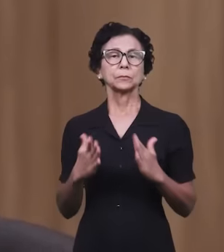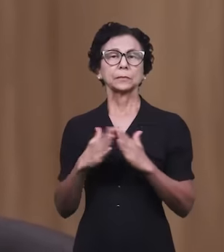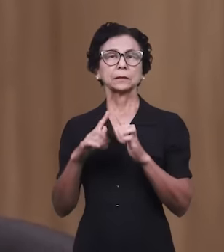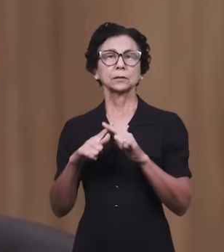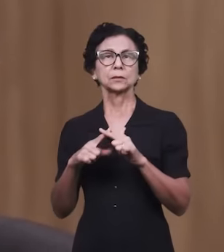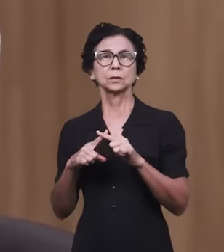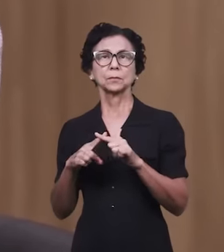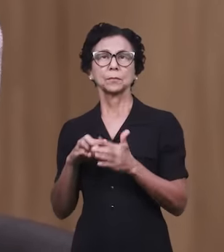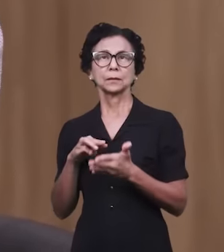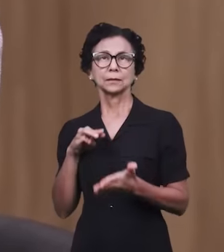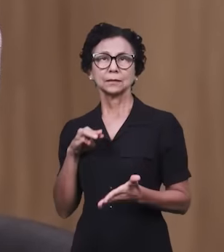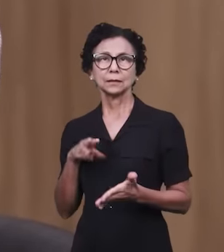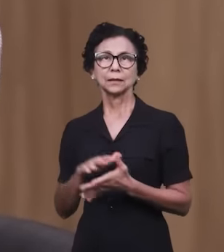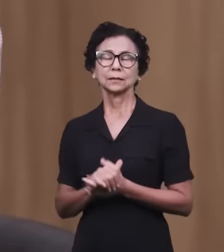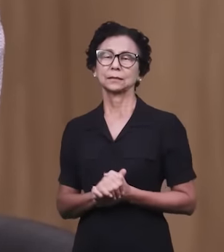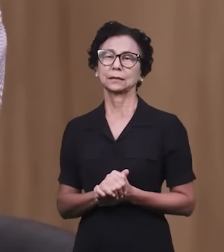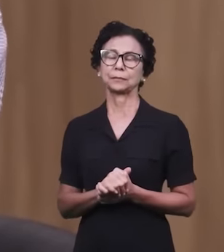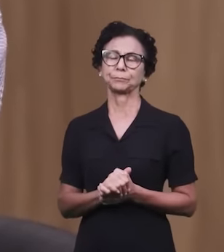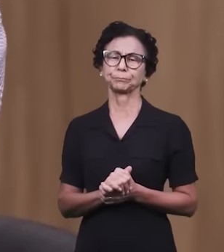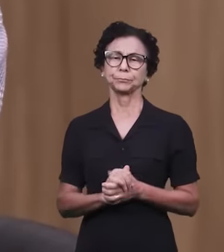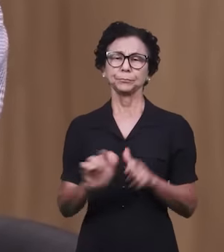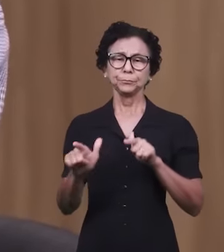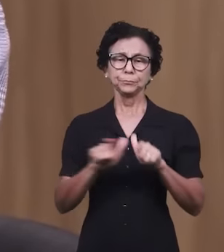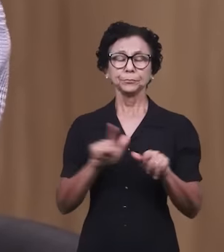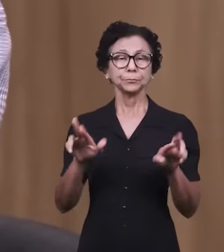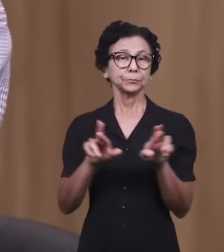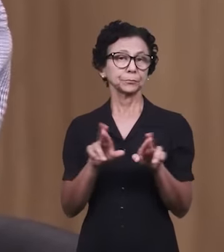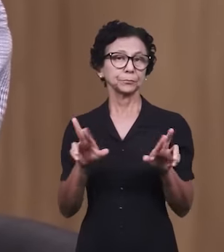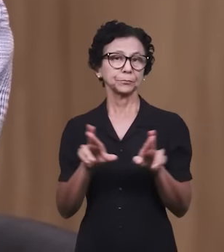é diferente... Porque